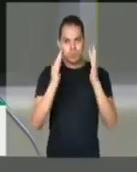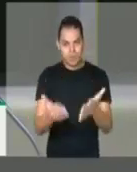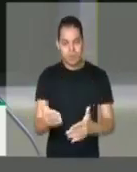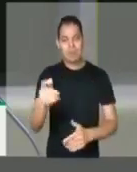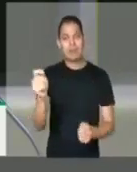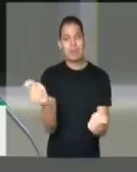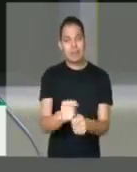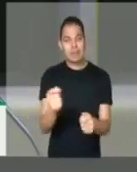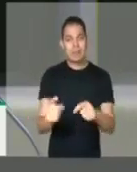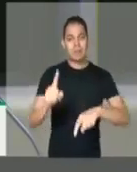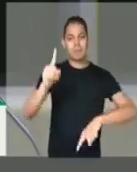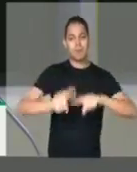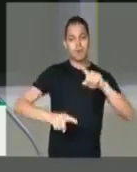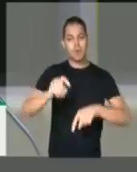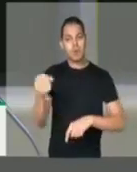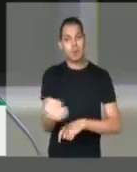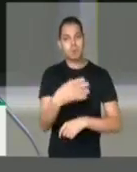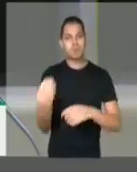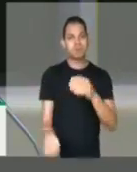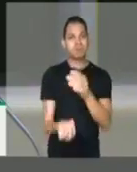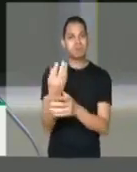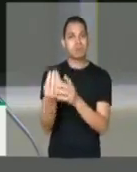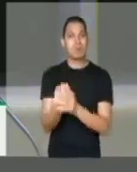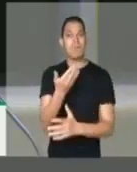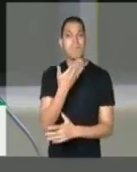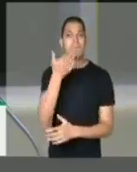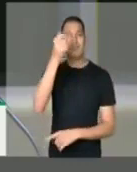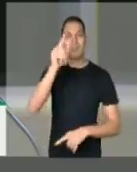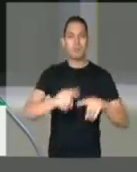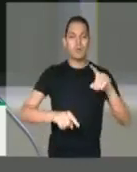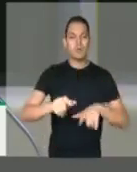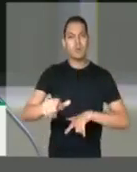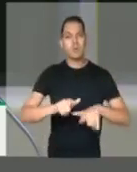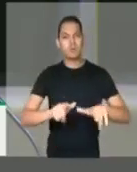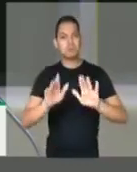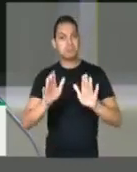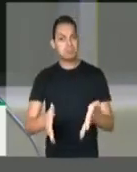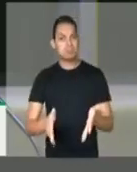de criar novos produtos e melhorar produtos e serviços já